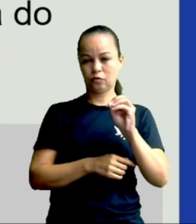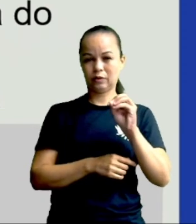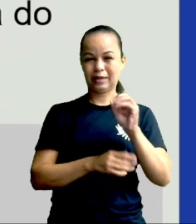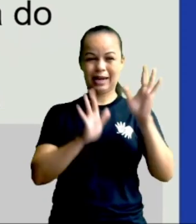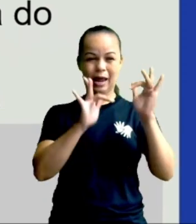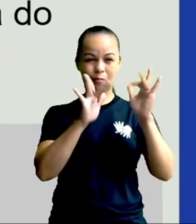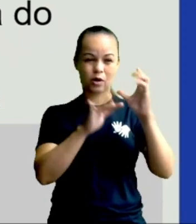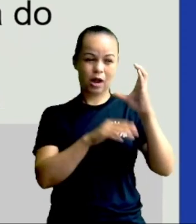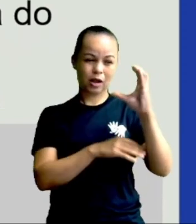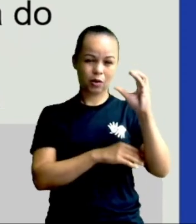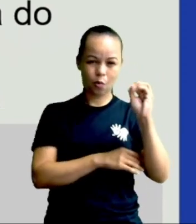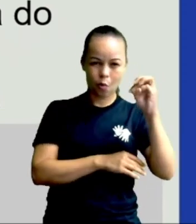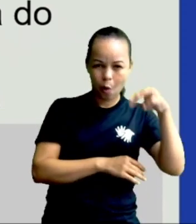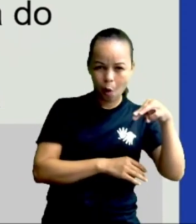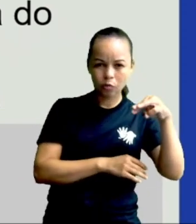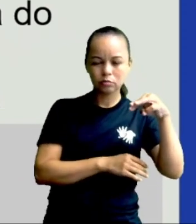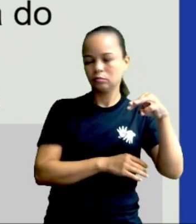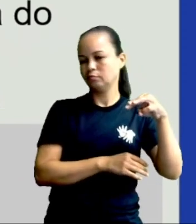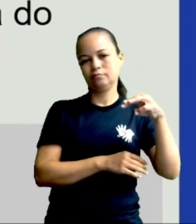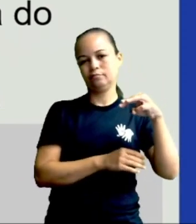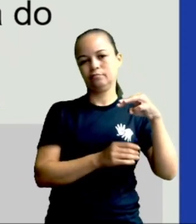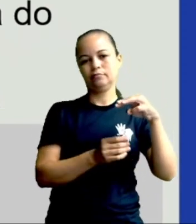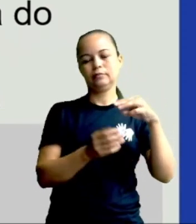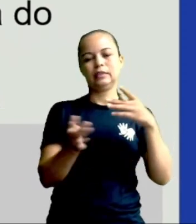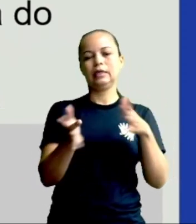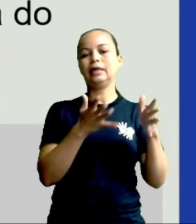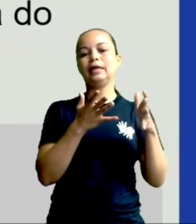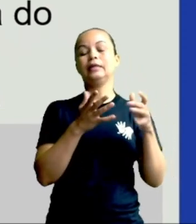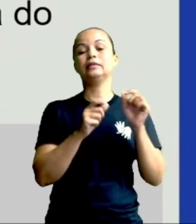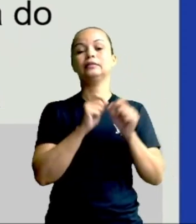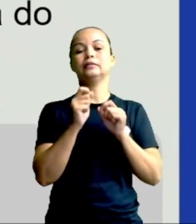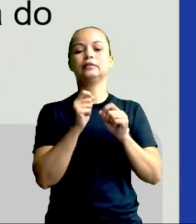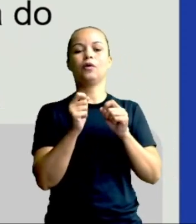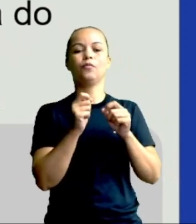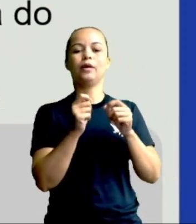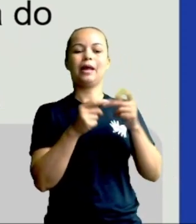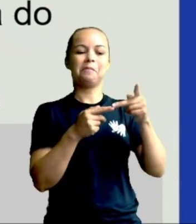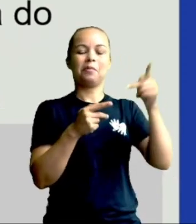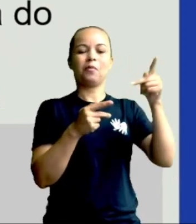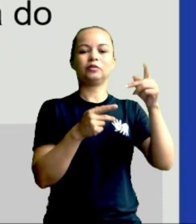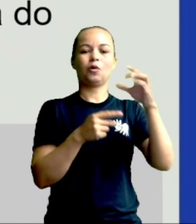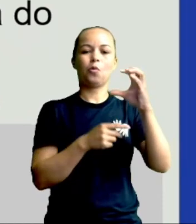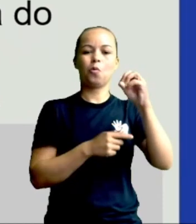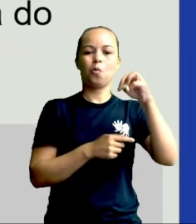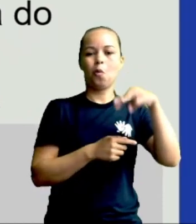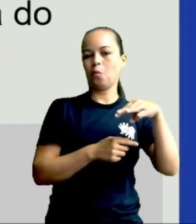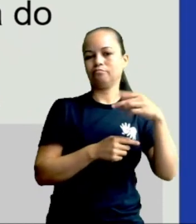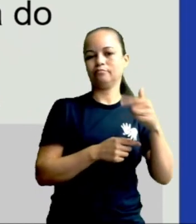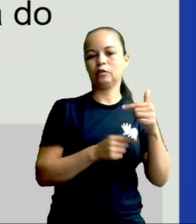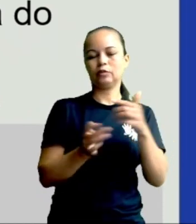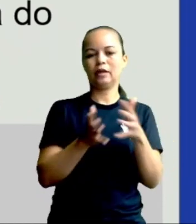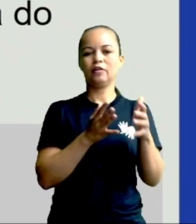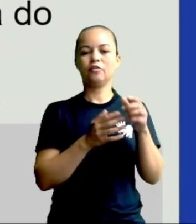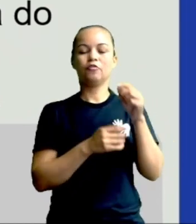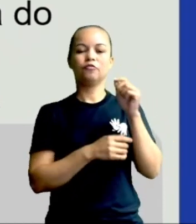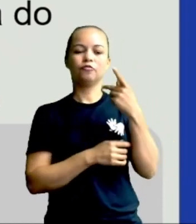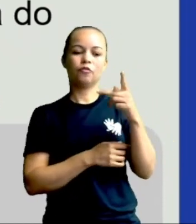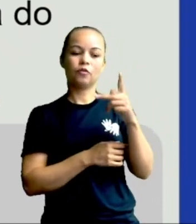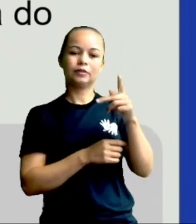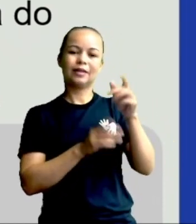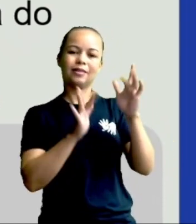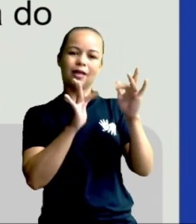ou seja o verbo namorar ele não recebe a preposição com você namora alguém